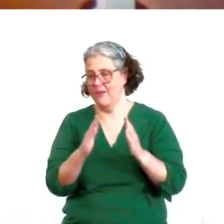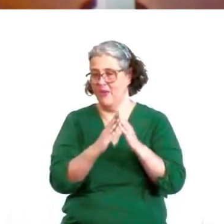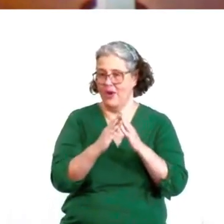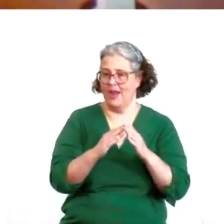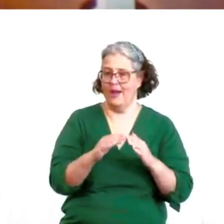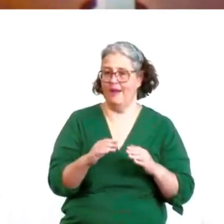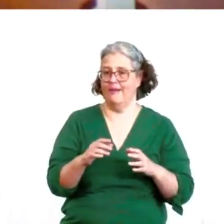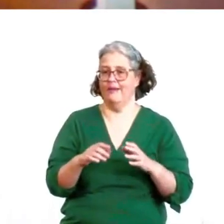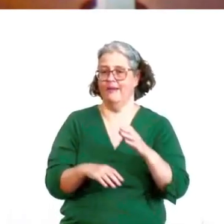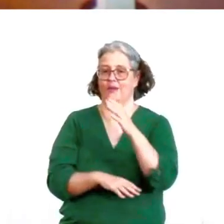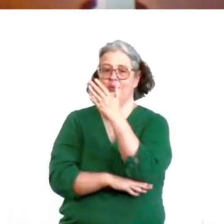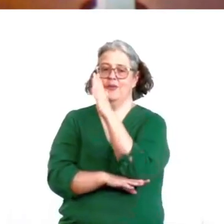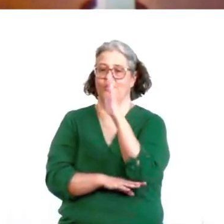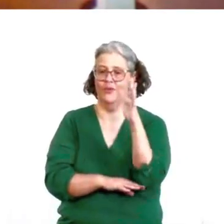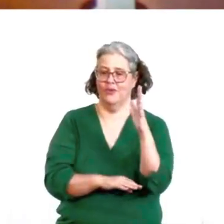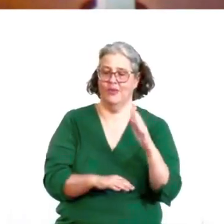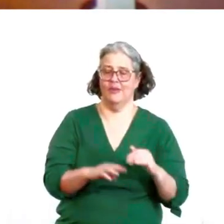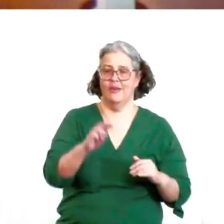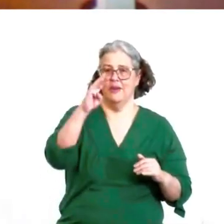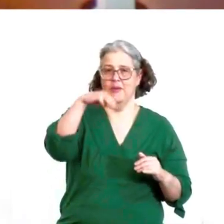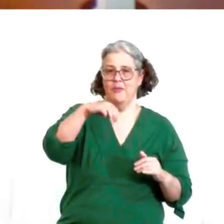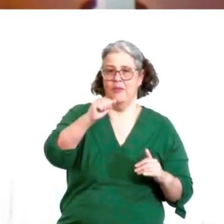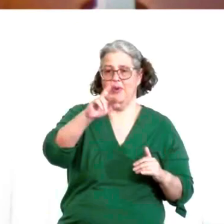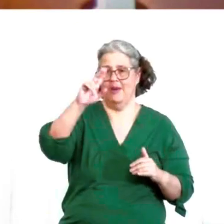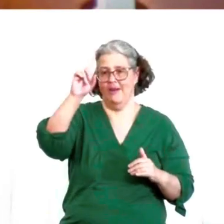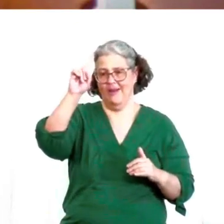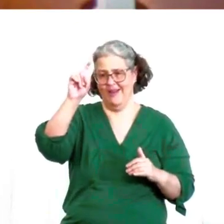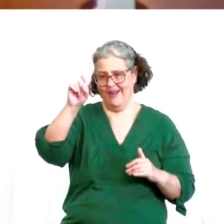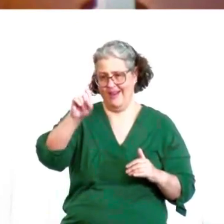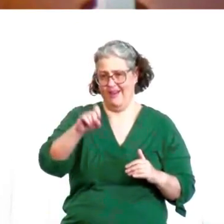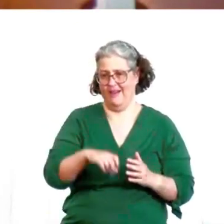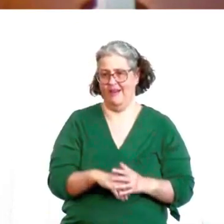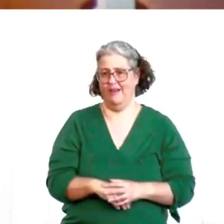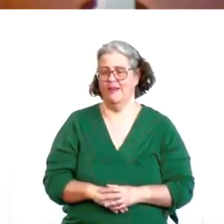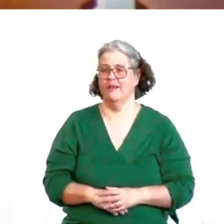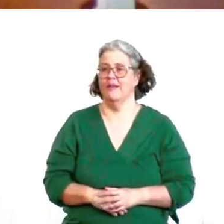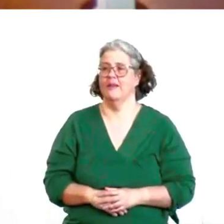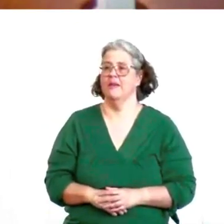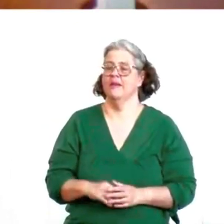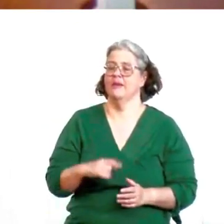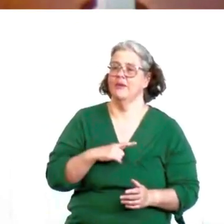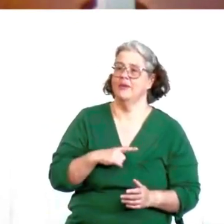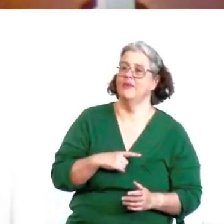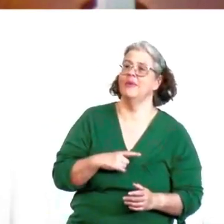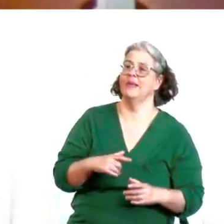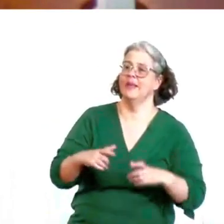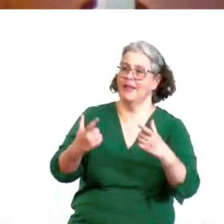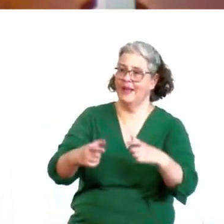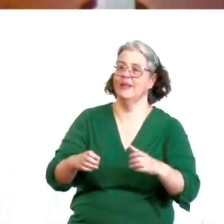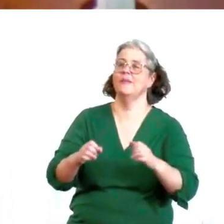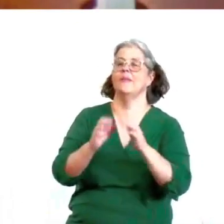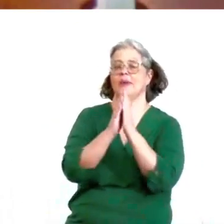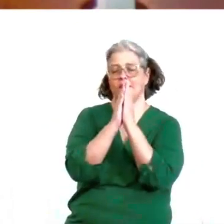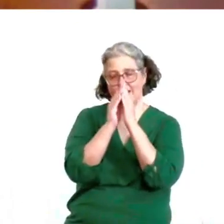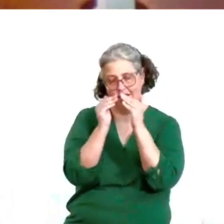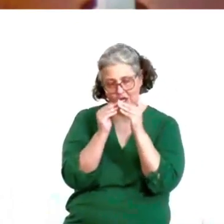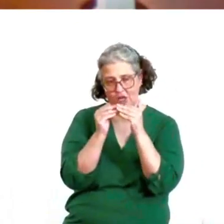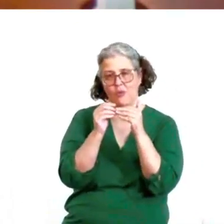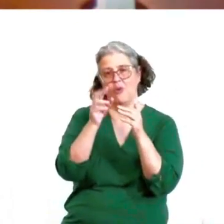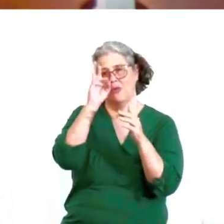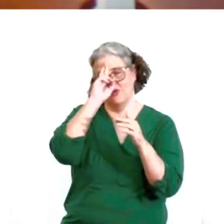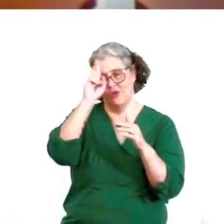ali, ele também levantou um altar ao Senhor. Sabe por que